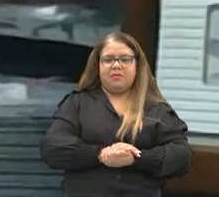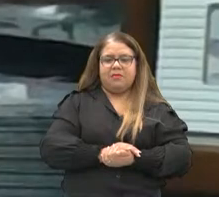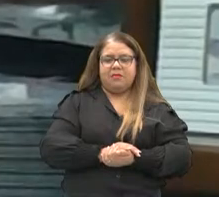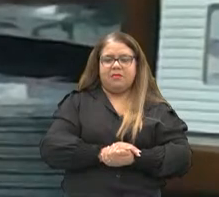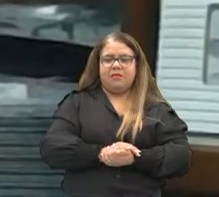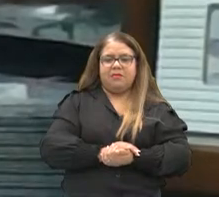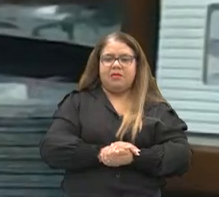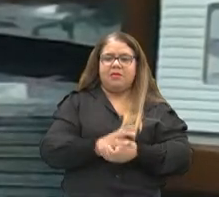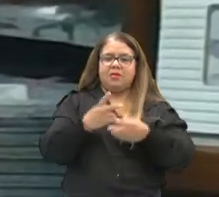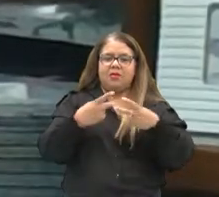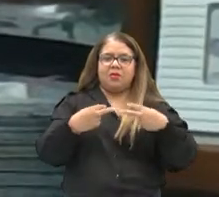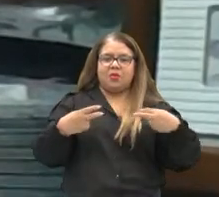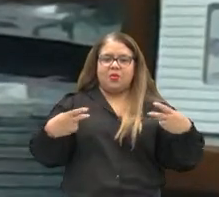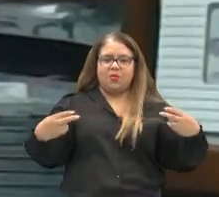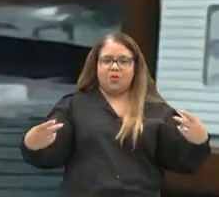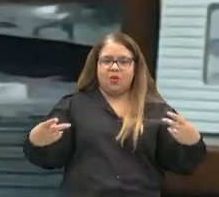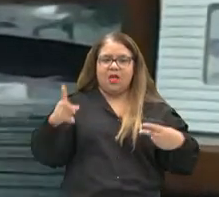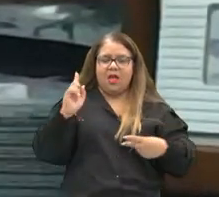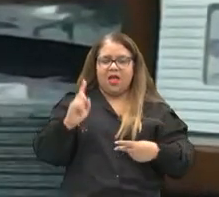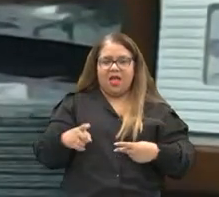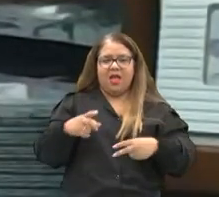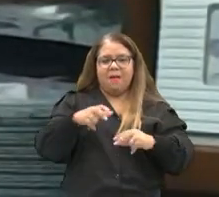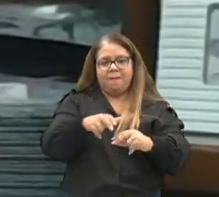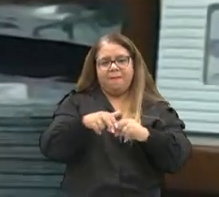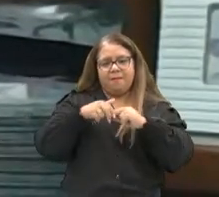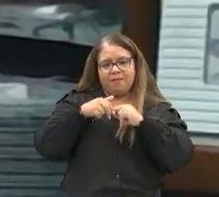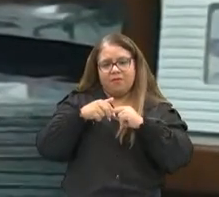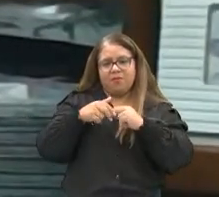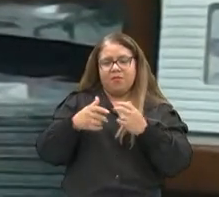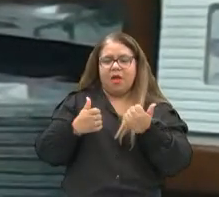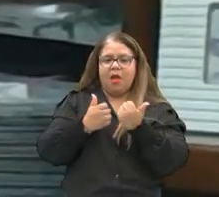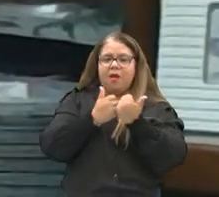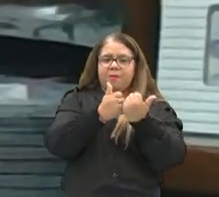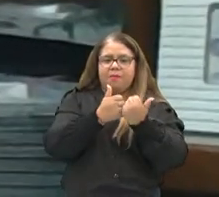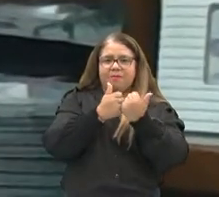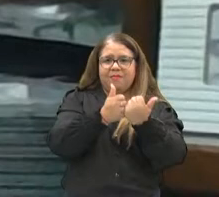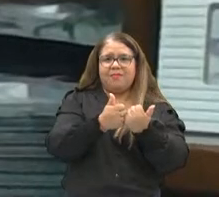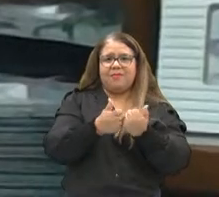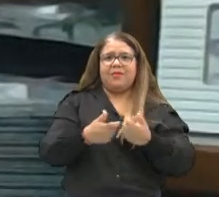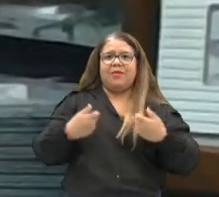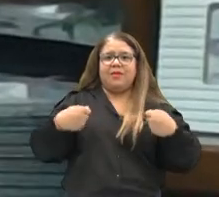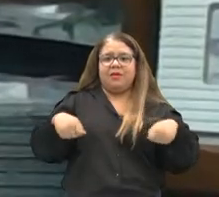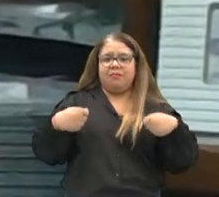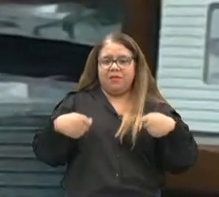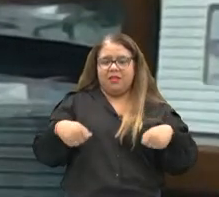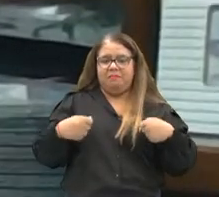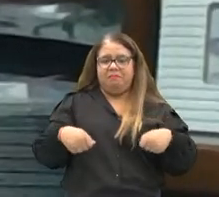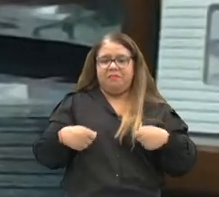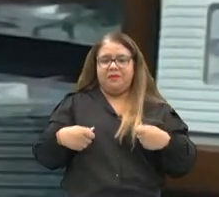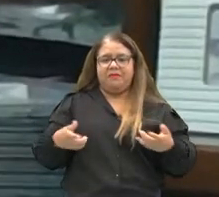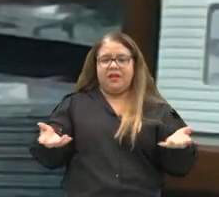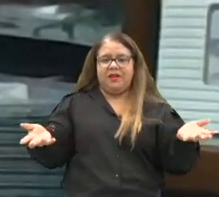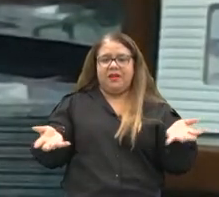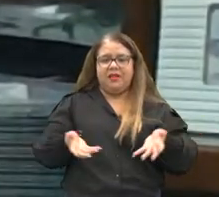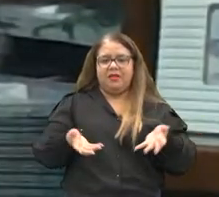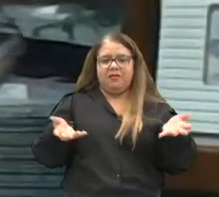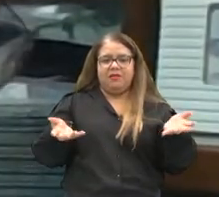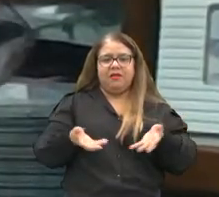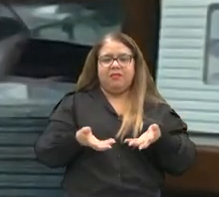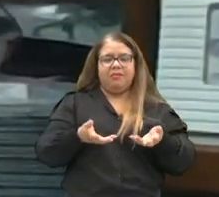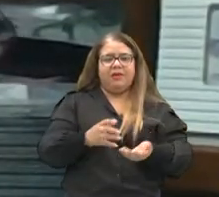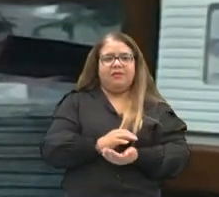as causas de apoio aos necessidades do povo cuiabano e